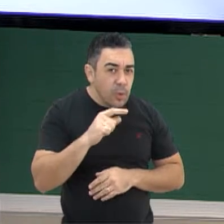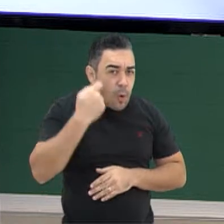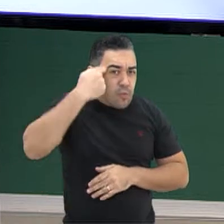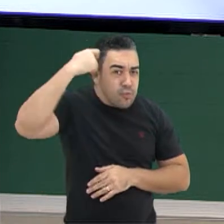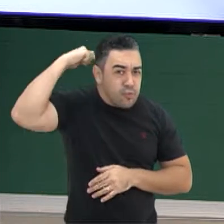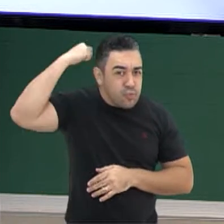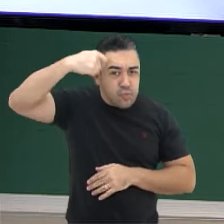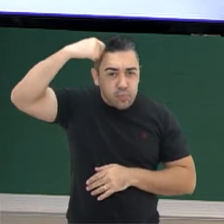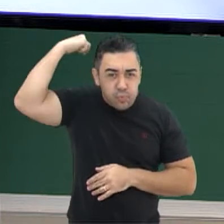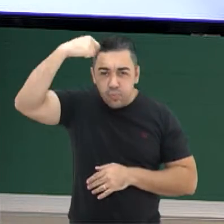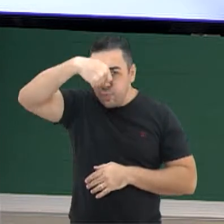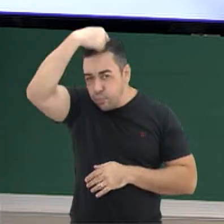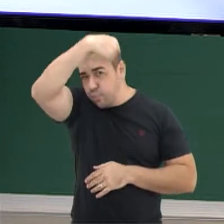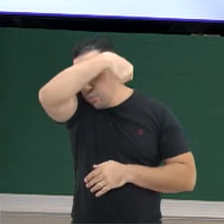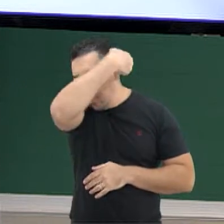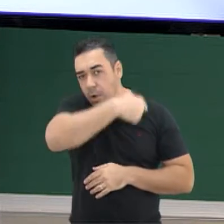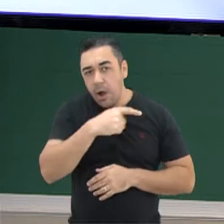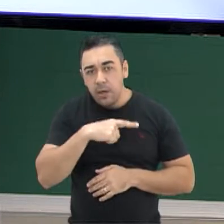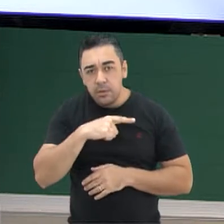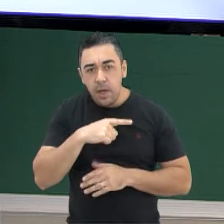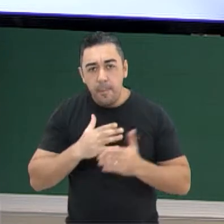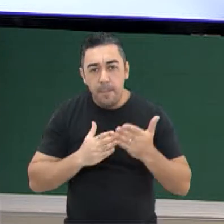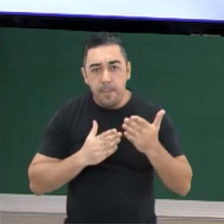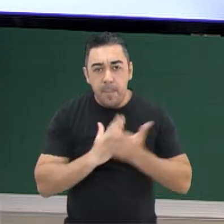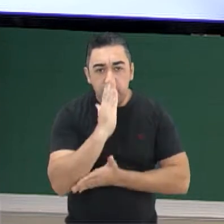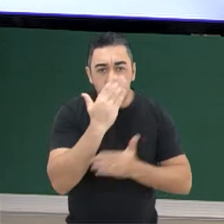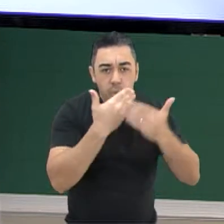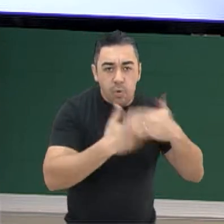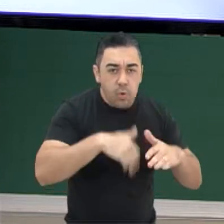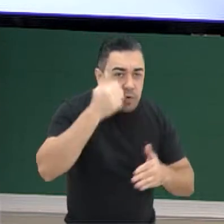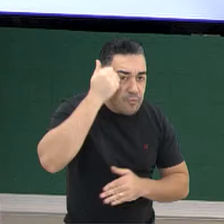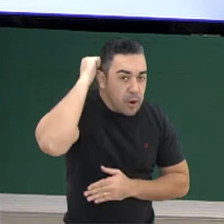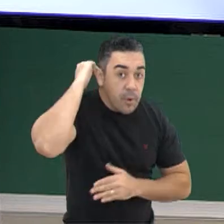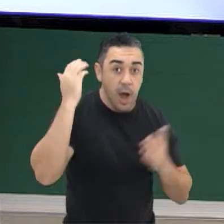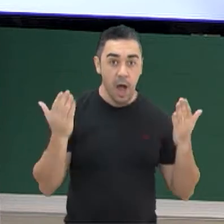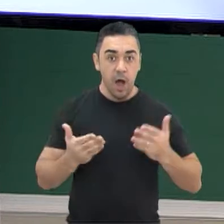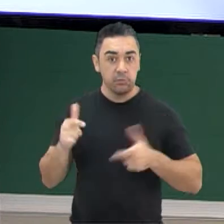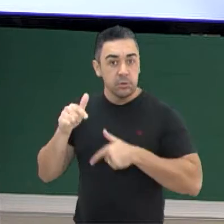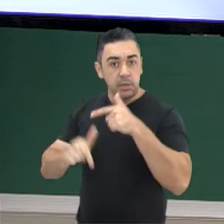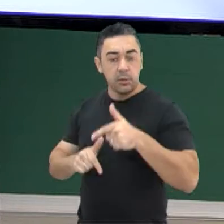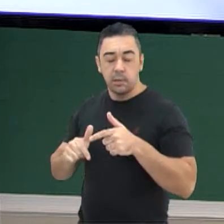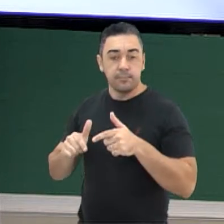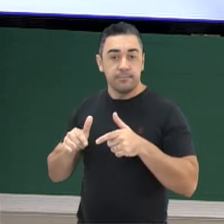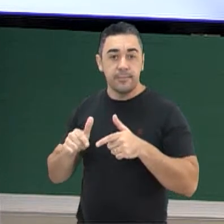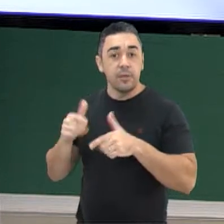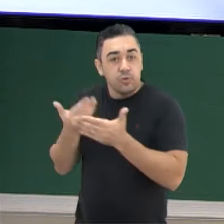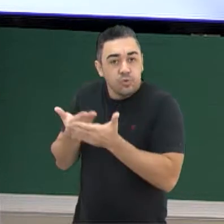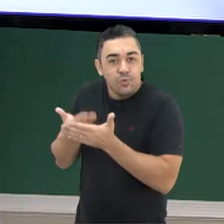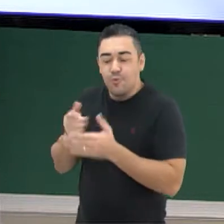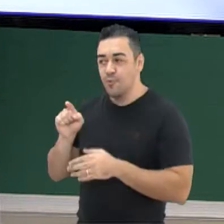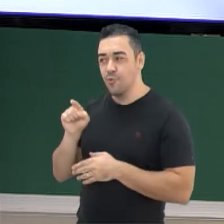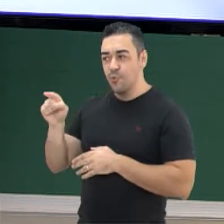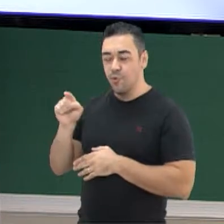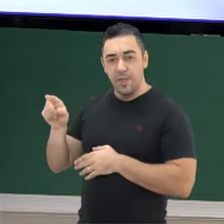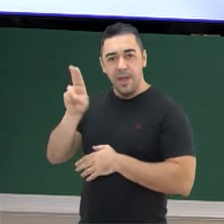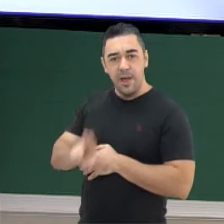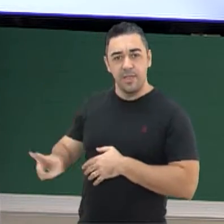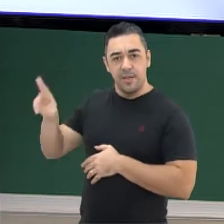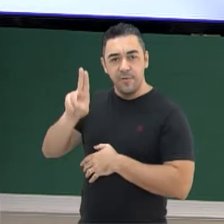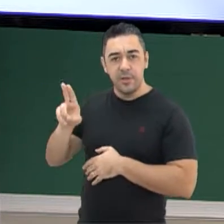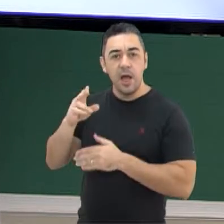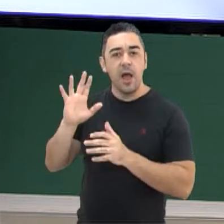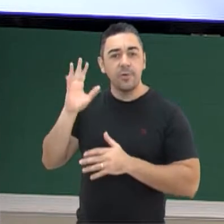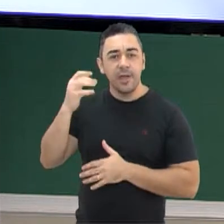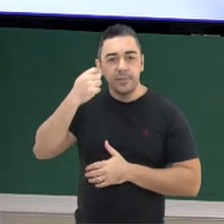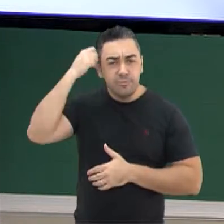passou toda uma trajetória de vida escolar, passou no vestibular, agora vai ser um universitário. O que é comum fazer? Rasparem a